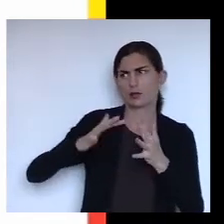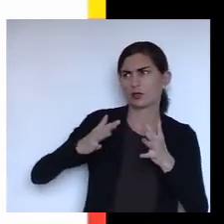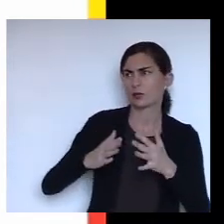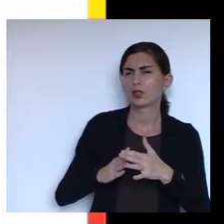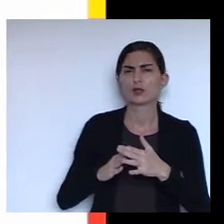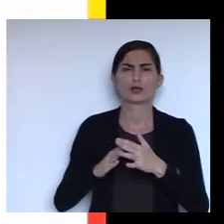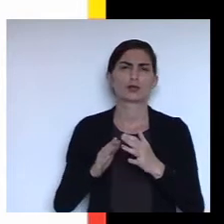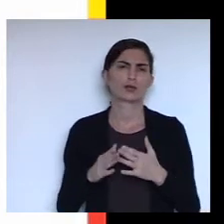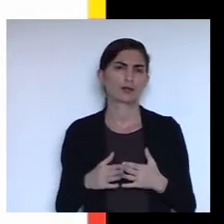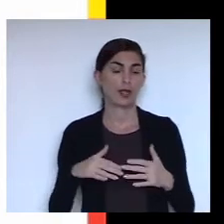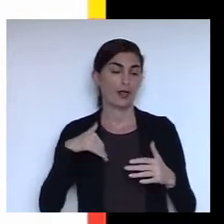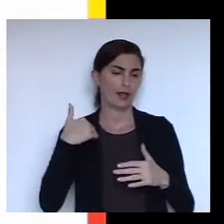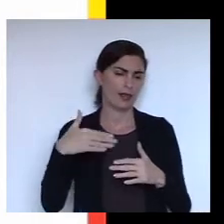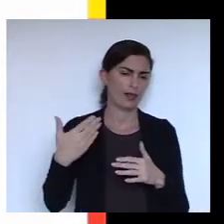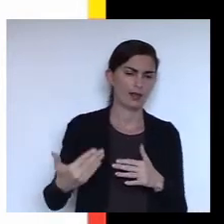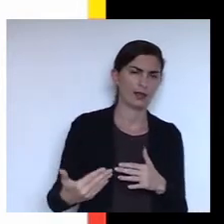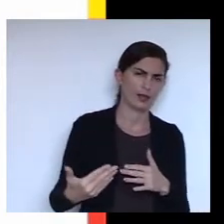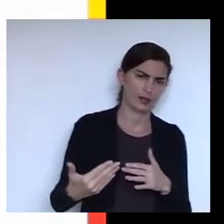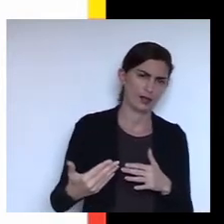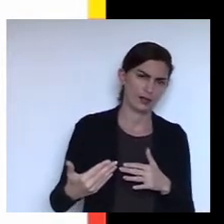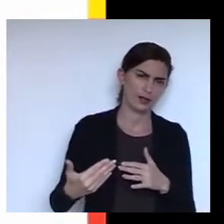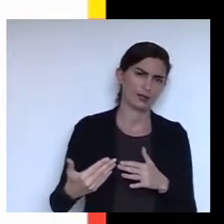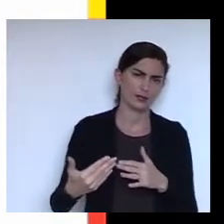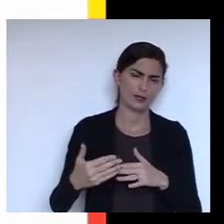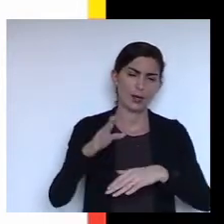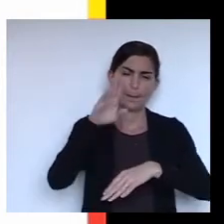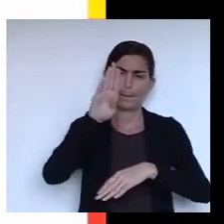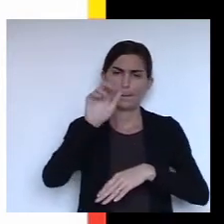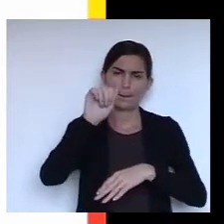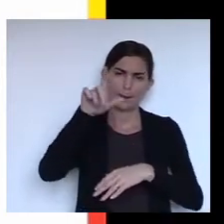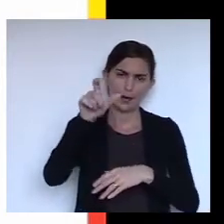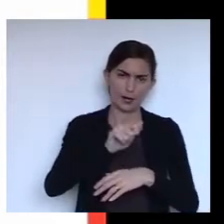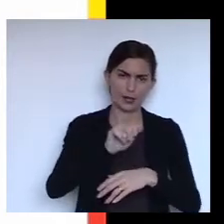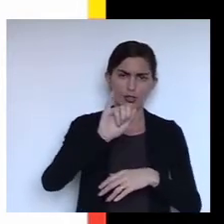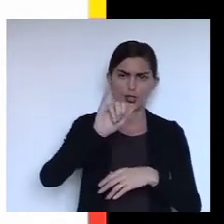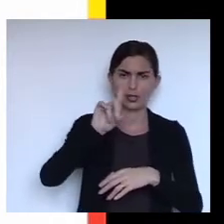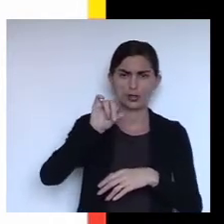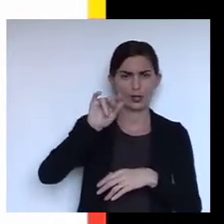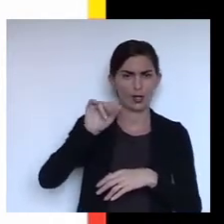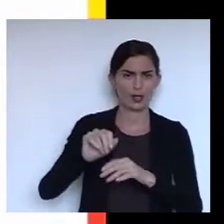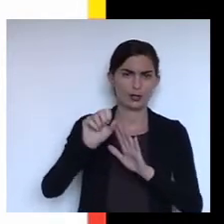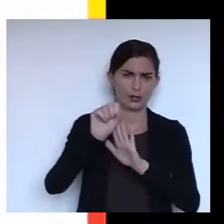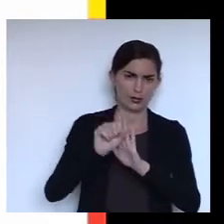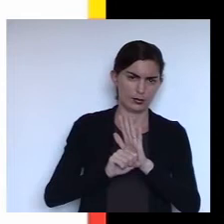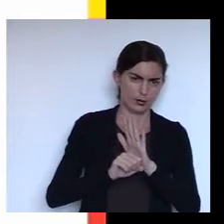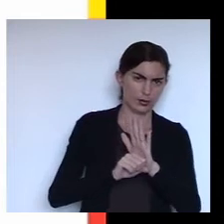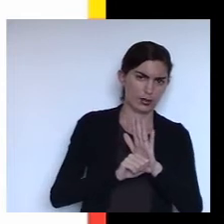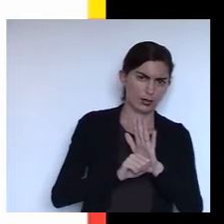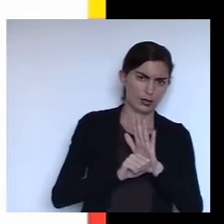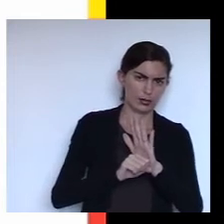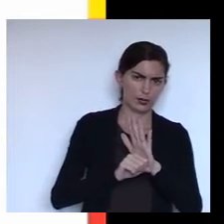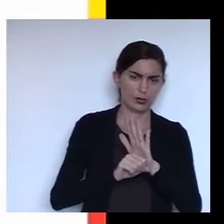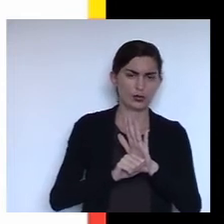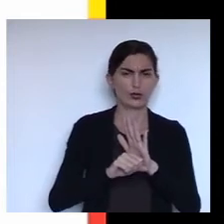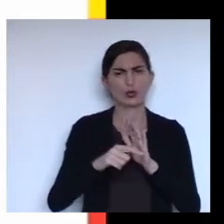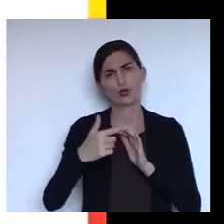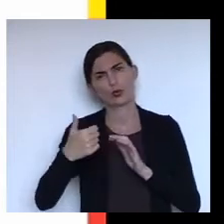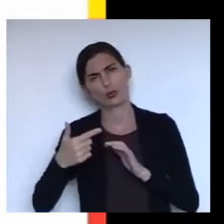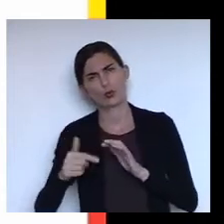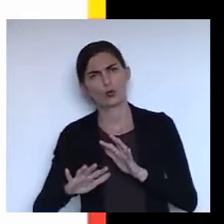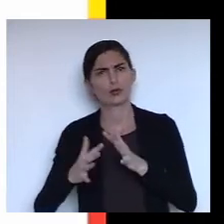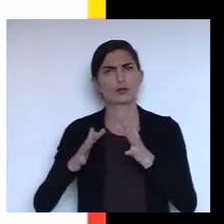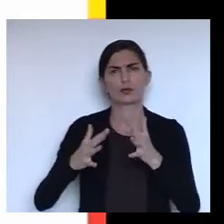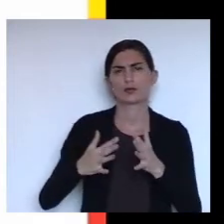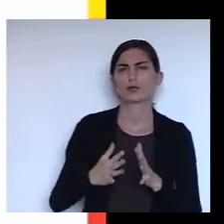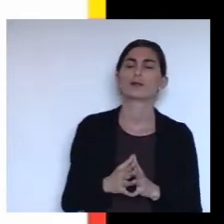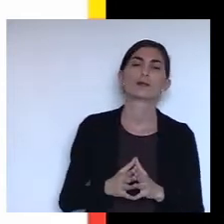historiadores, e vai até, e depois vem a Baixa Idade Média, segunda metade do século XI ou século XII, para alguns